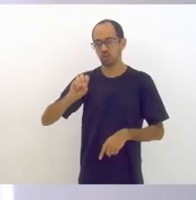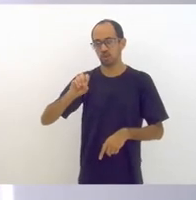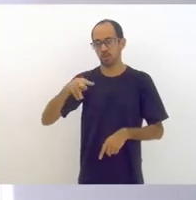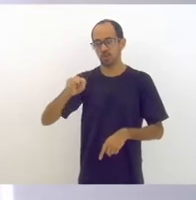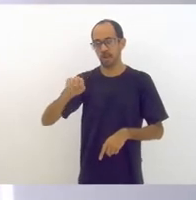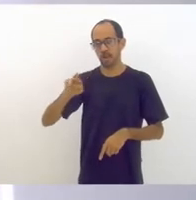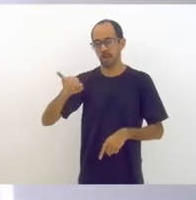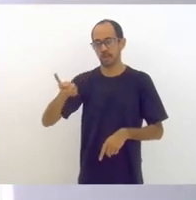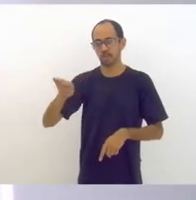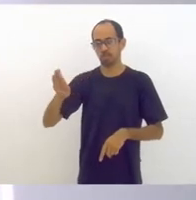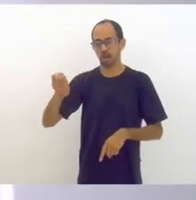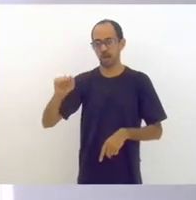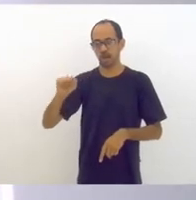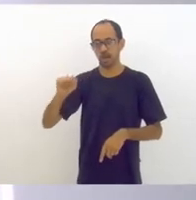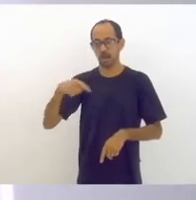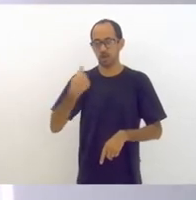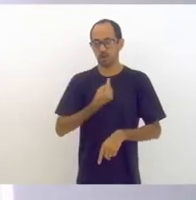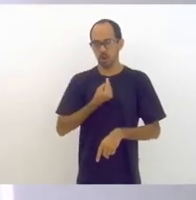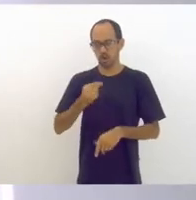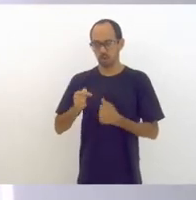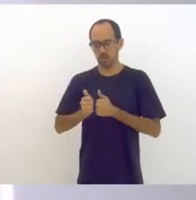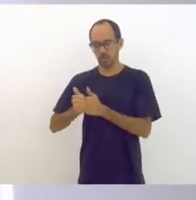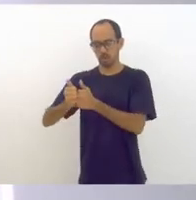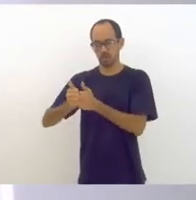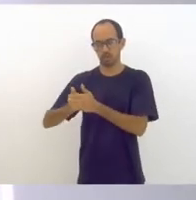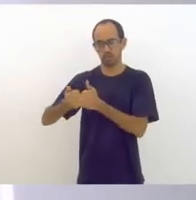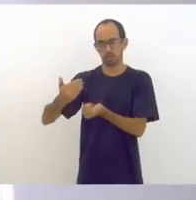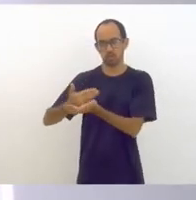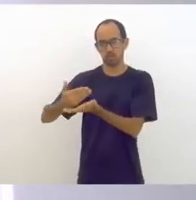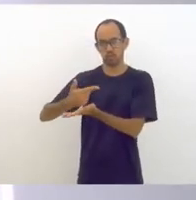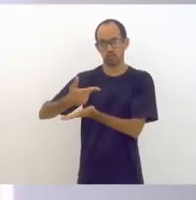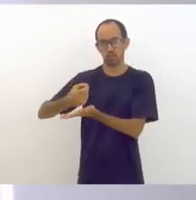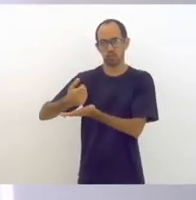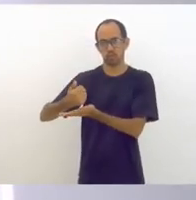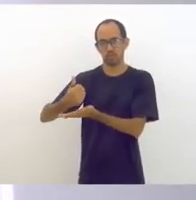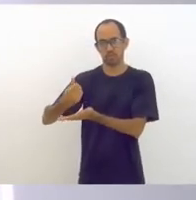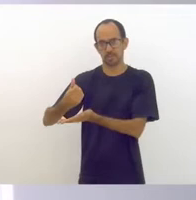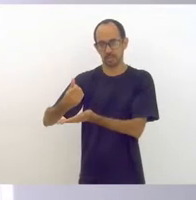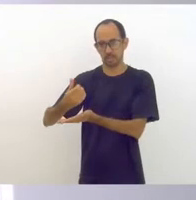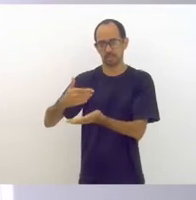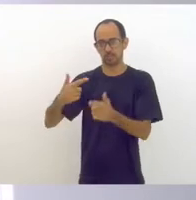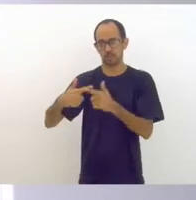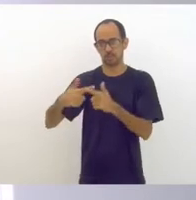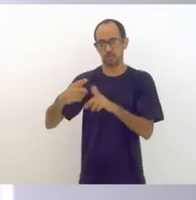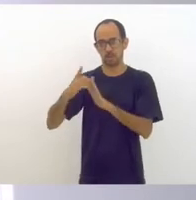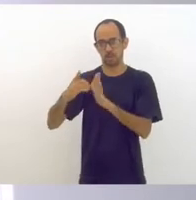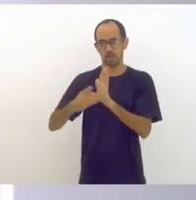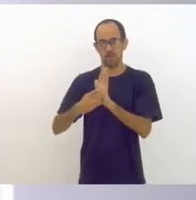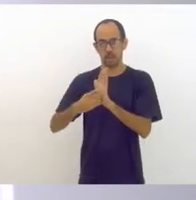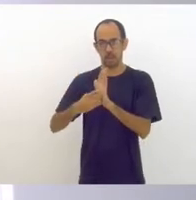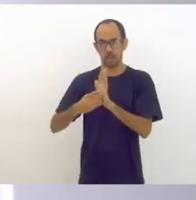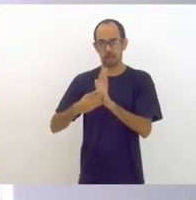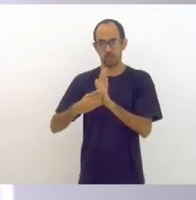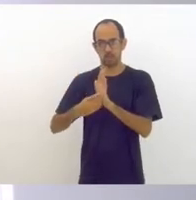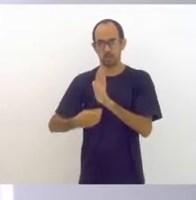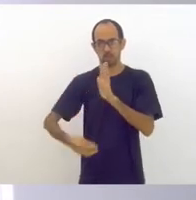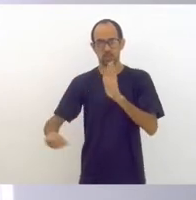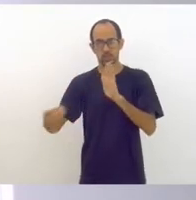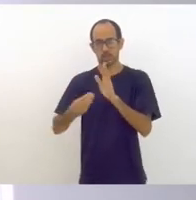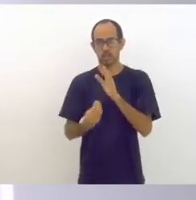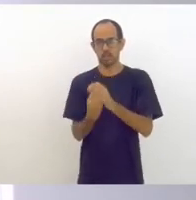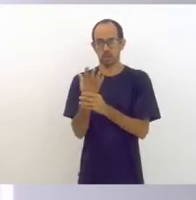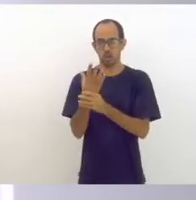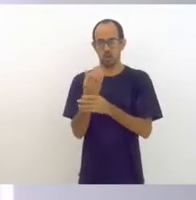e a gente acompanha isso desde 2016, porque o decreto que instituiu o Refúgio de Vida Silvestre,